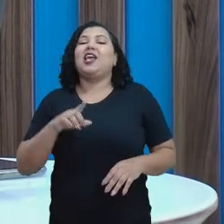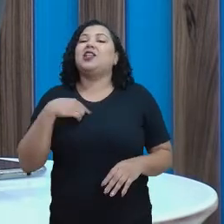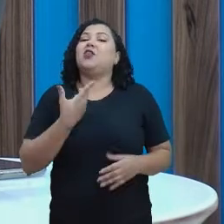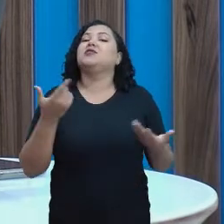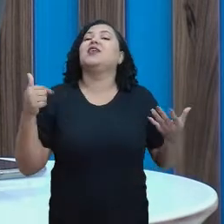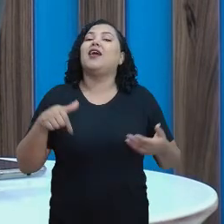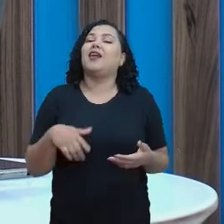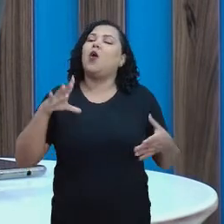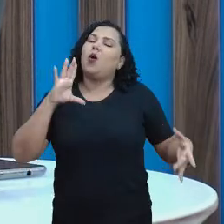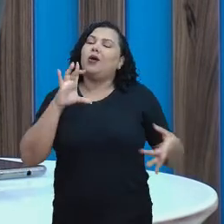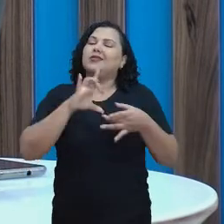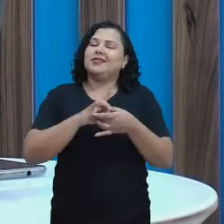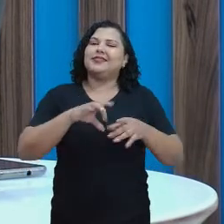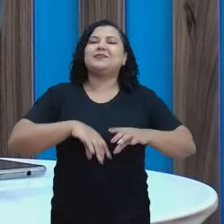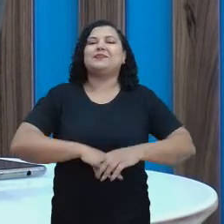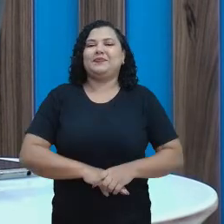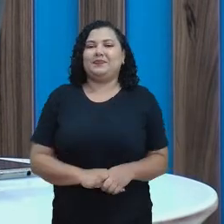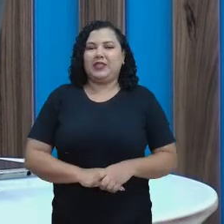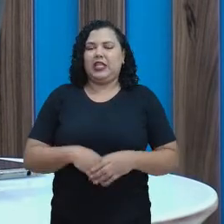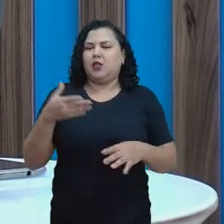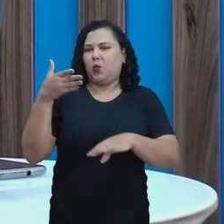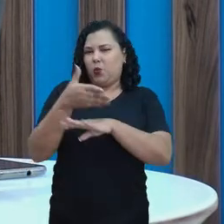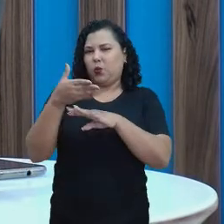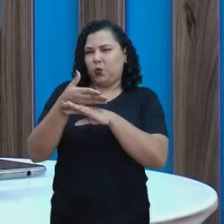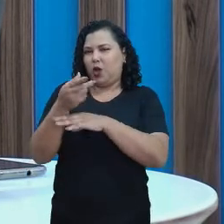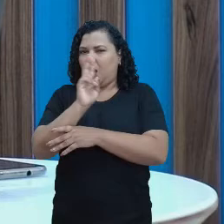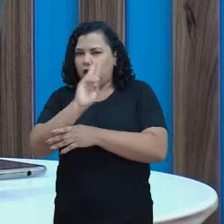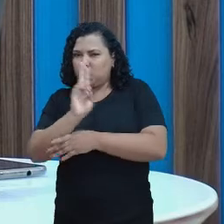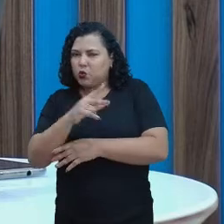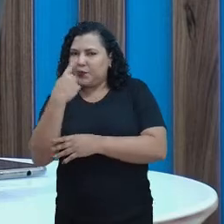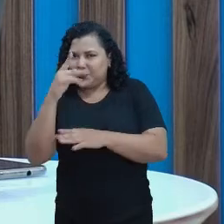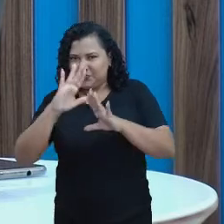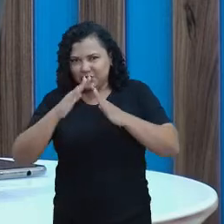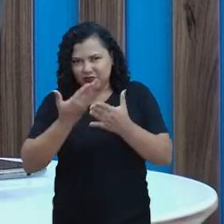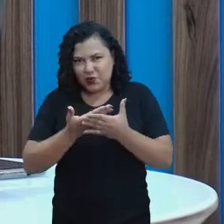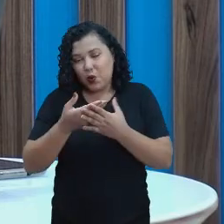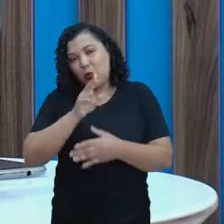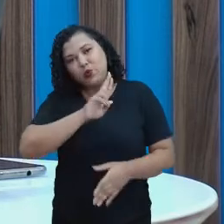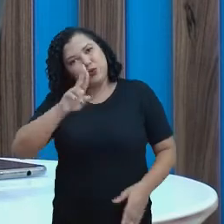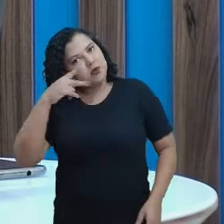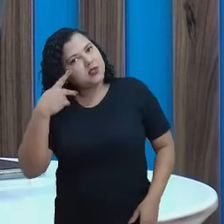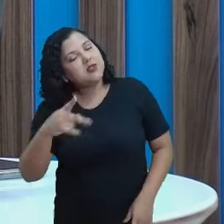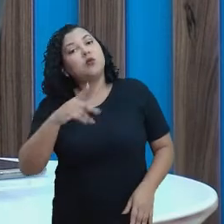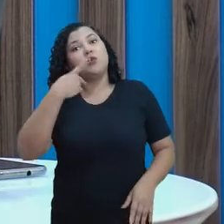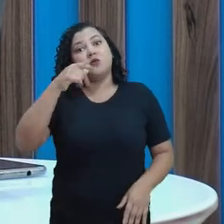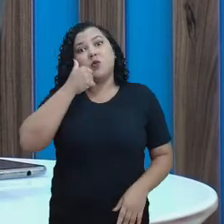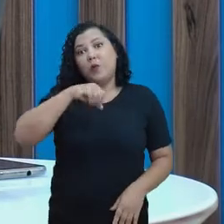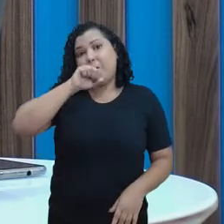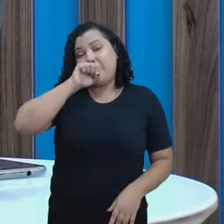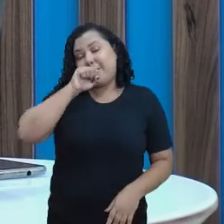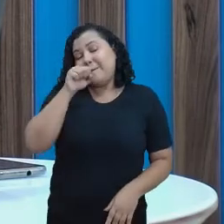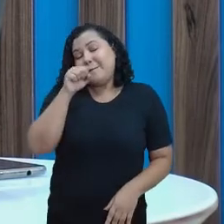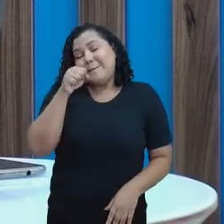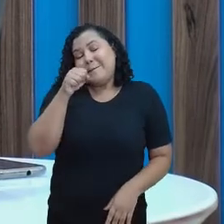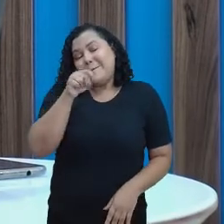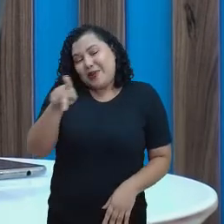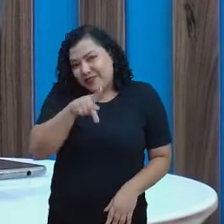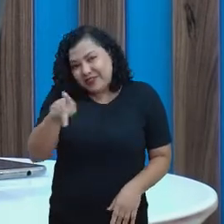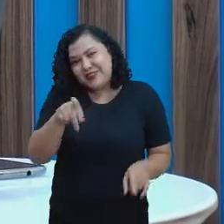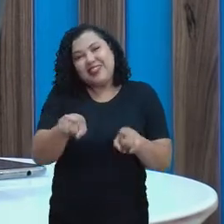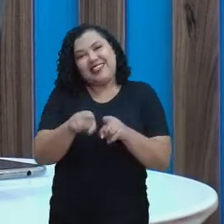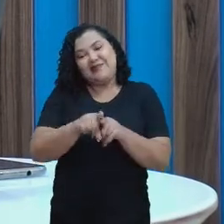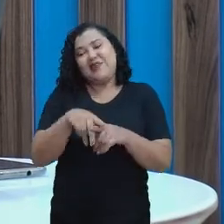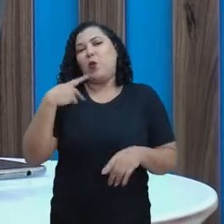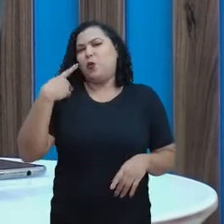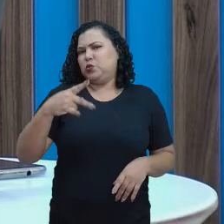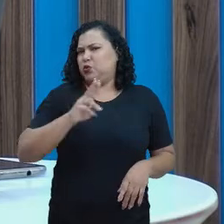aqui conectados, tá? Então, entre aí, coloca o nome da sua escola, seu nome, nome da sua professora, né? O seu nome já aparece